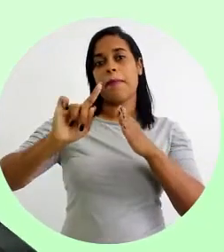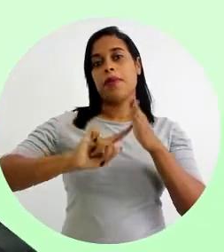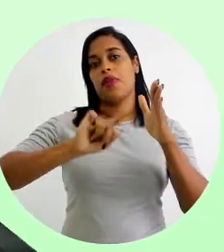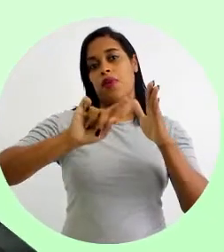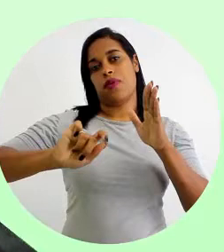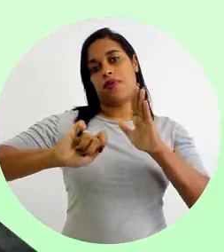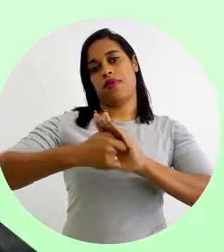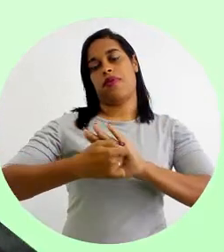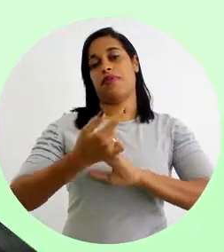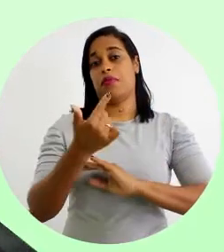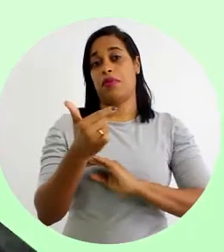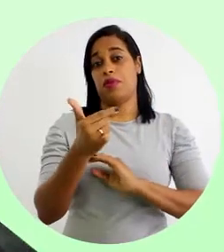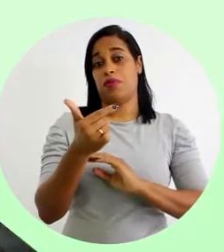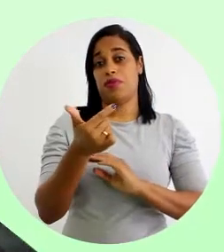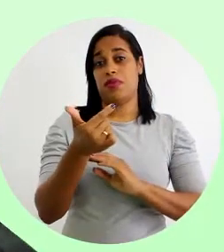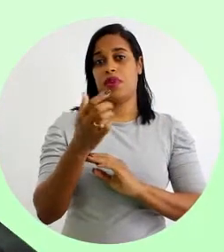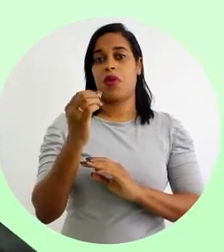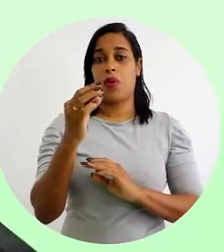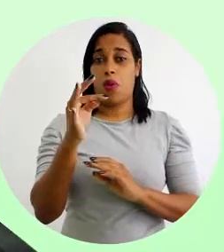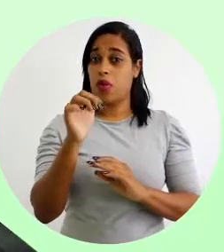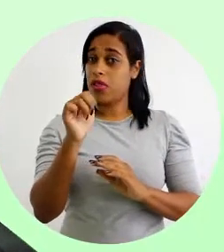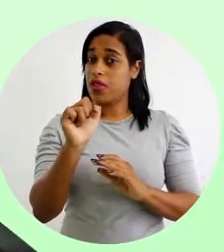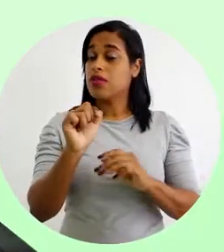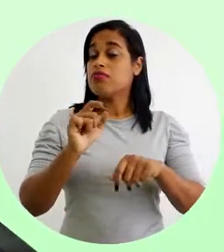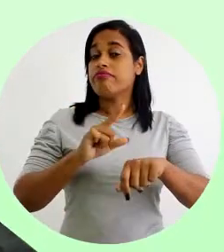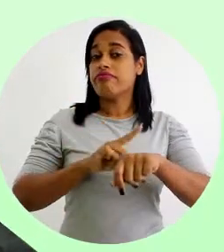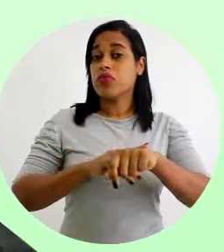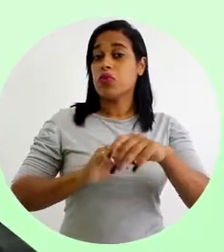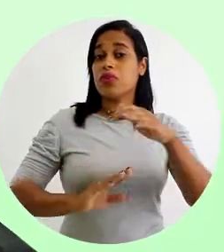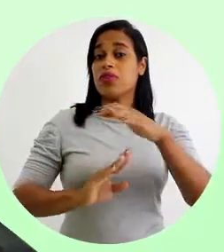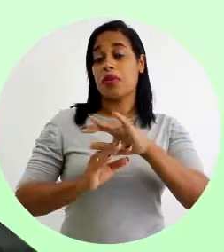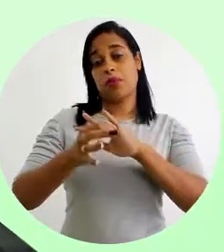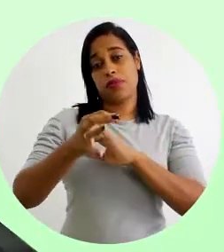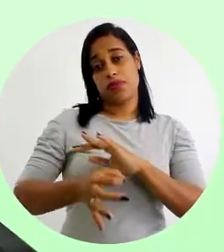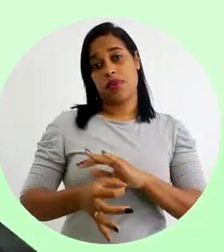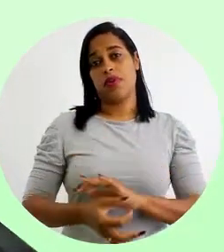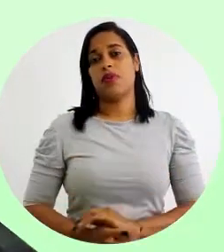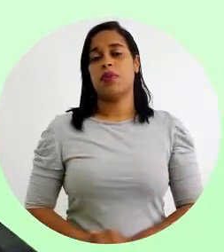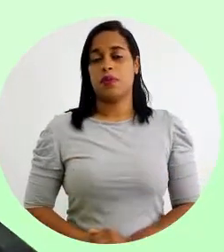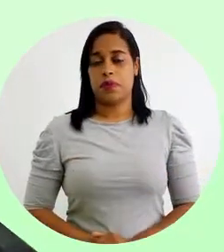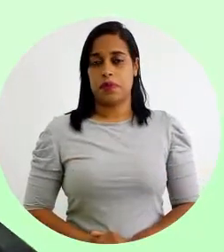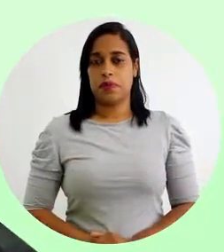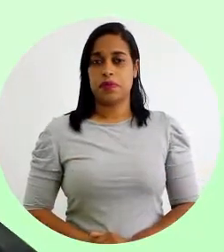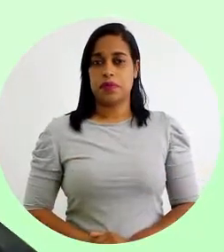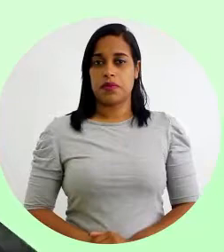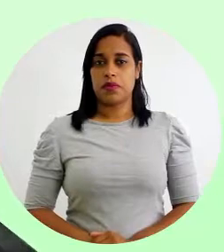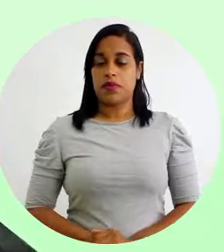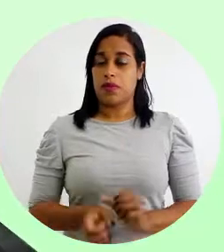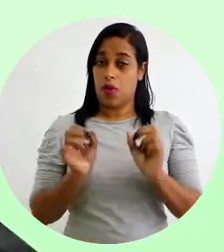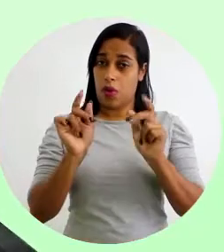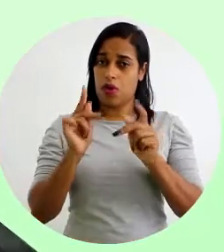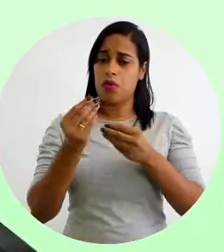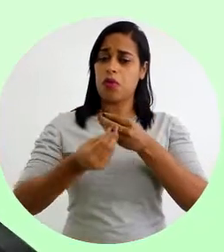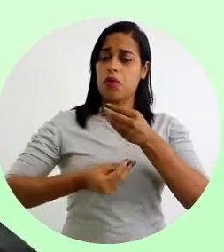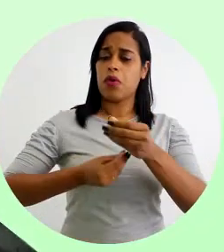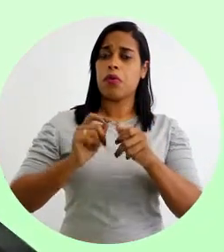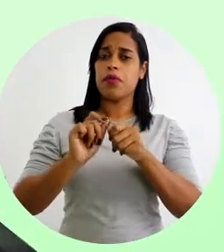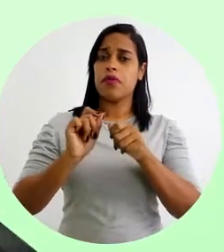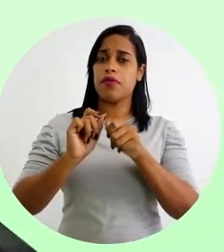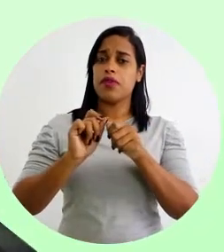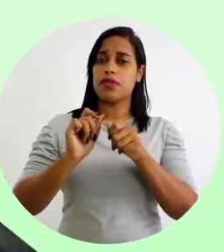pelo fato de você não ter prestado conta no prazo correto. Então,